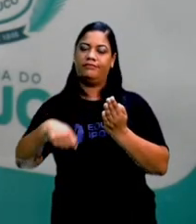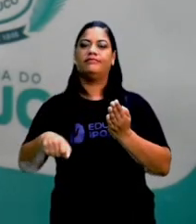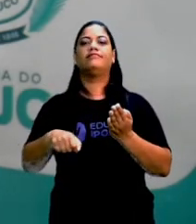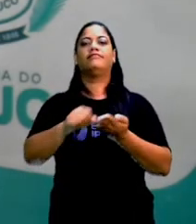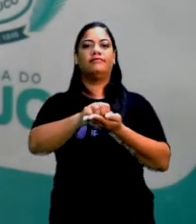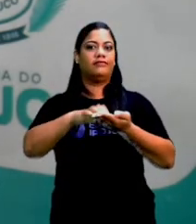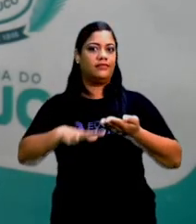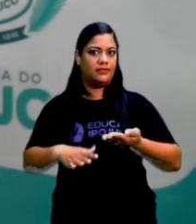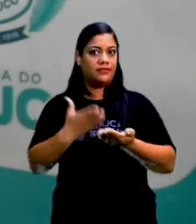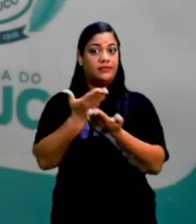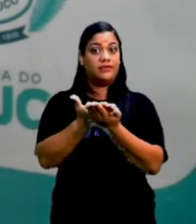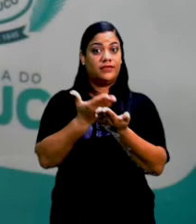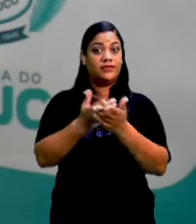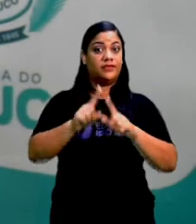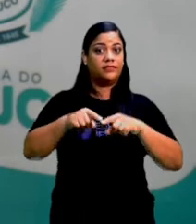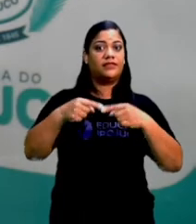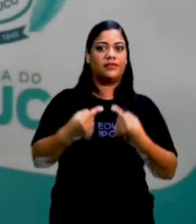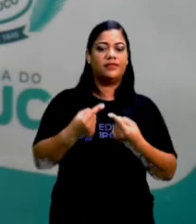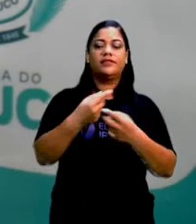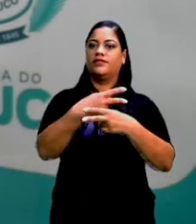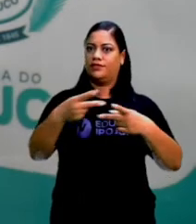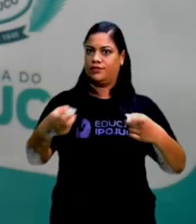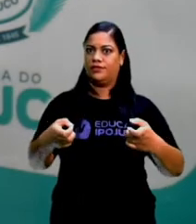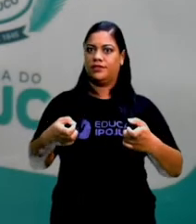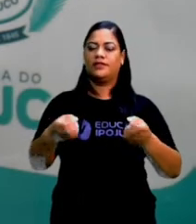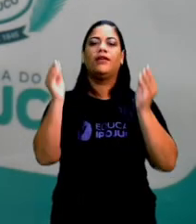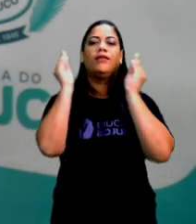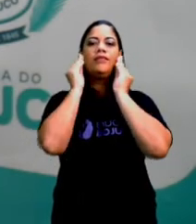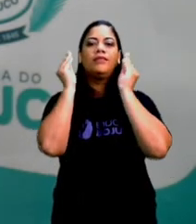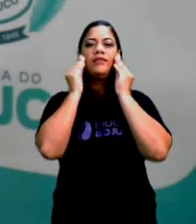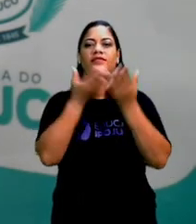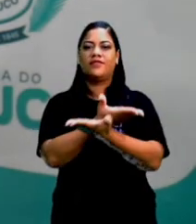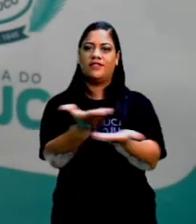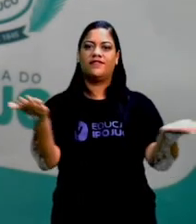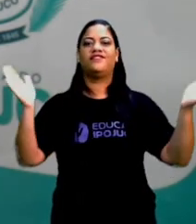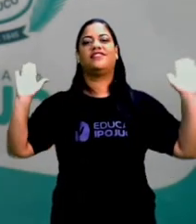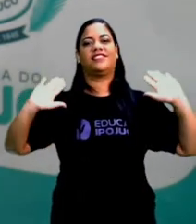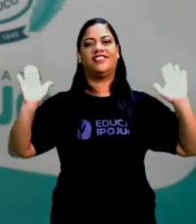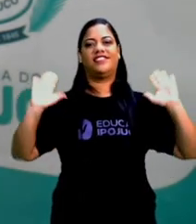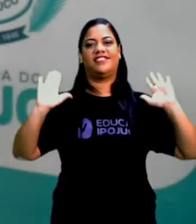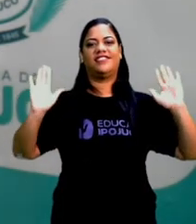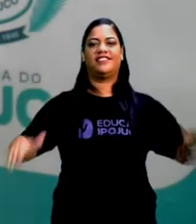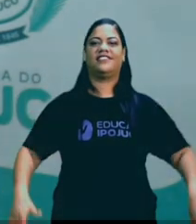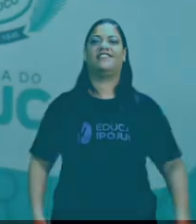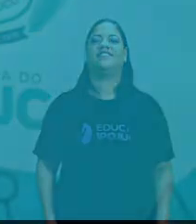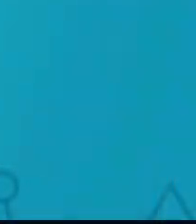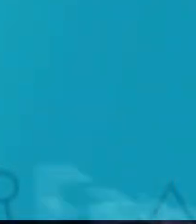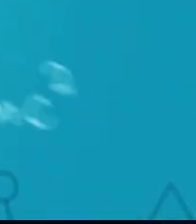próxima aula a gente vai estudar bastante coisa, tá certo? Um beijo pra vocês e até a próxima aula.